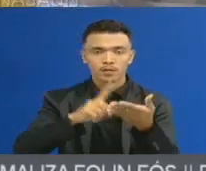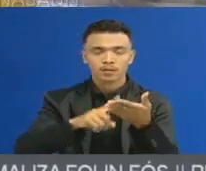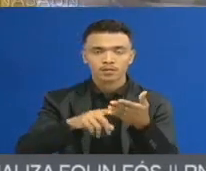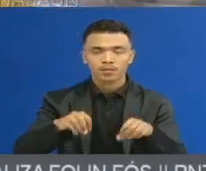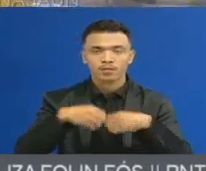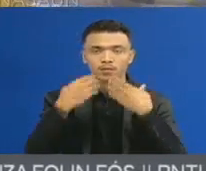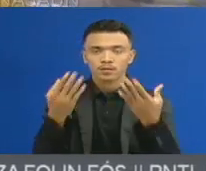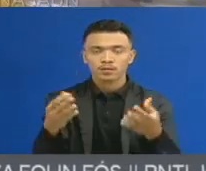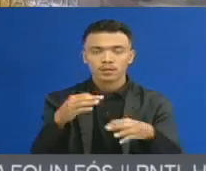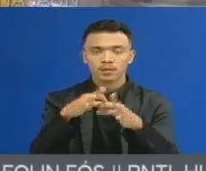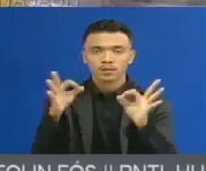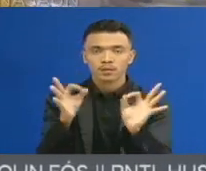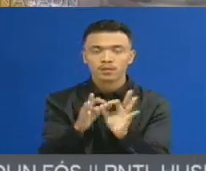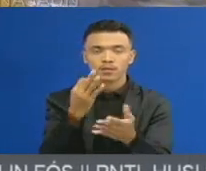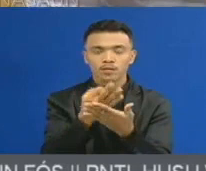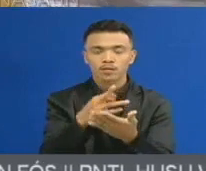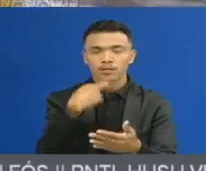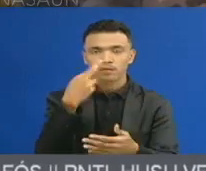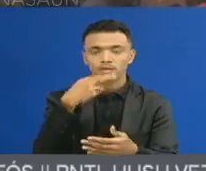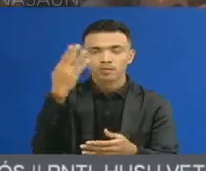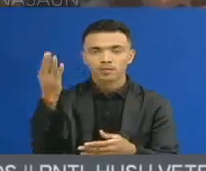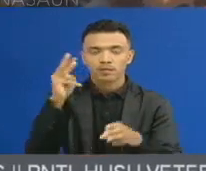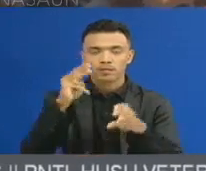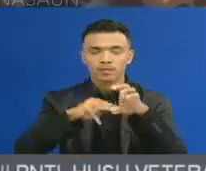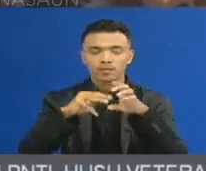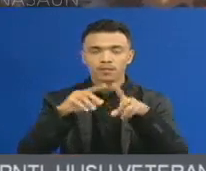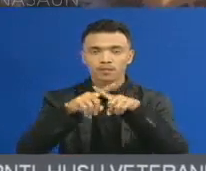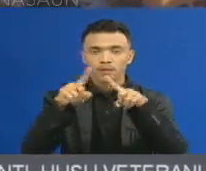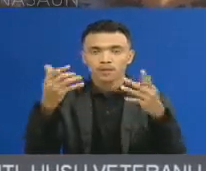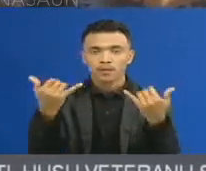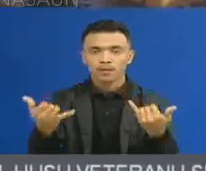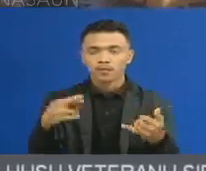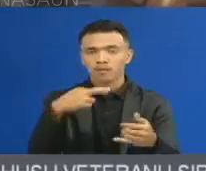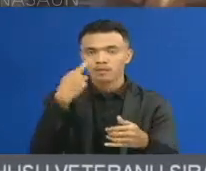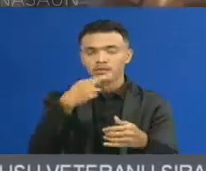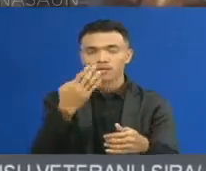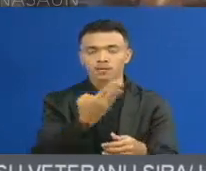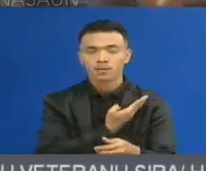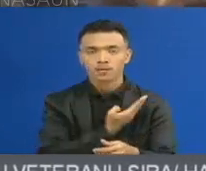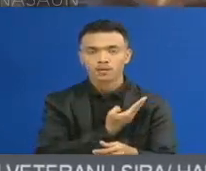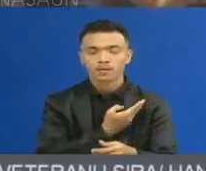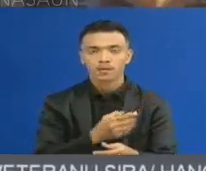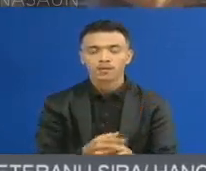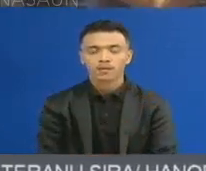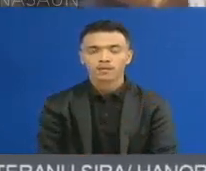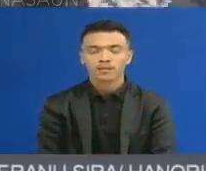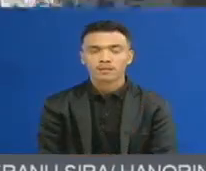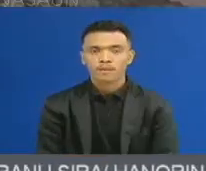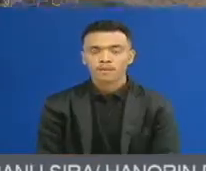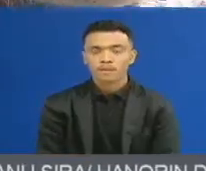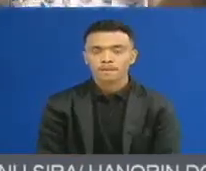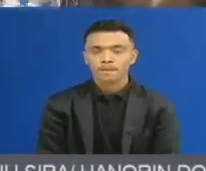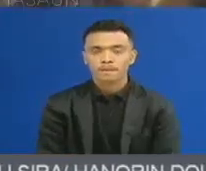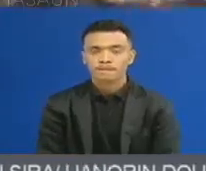encerralo intervenção preço fos e a mercado, ma beto in loron preço fos e sae. O seu ecusi exido